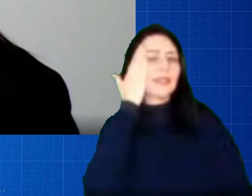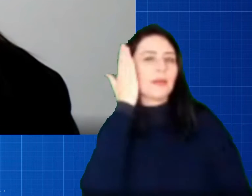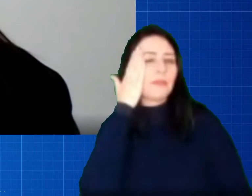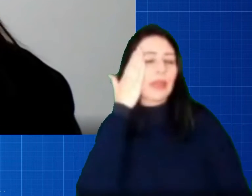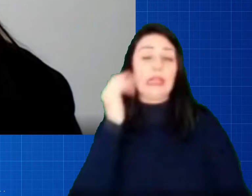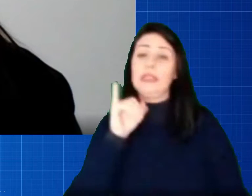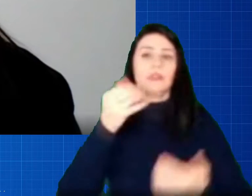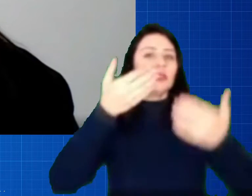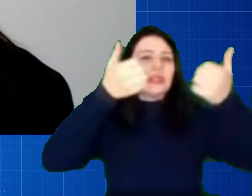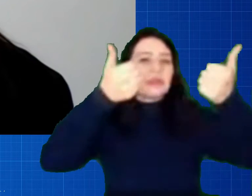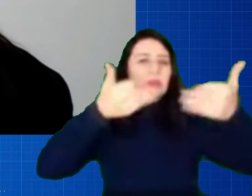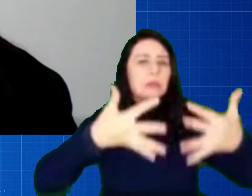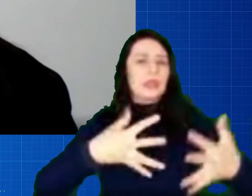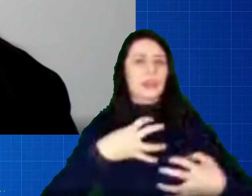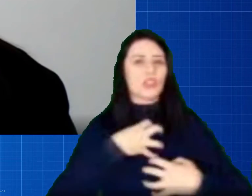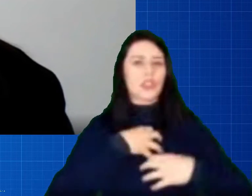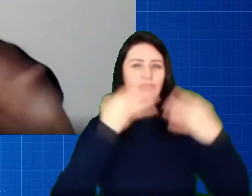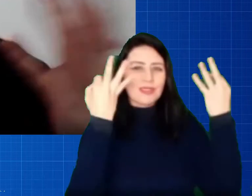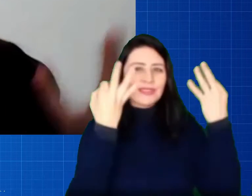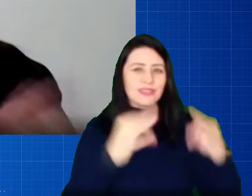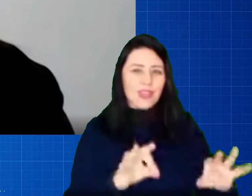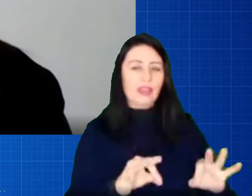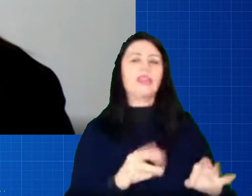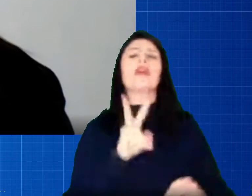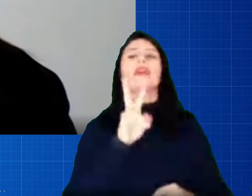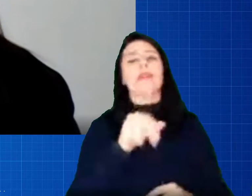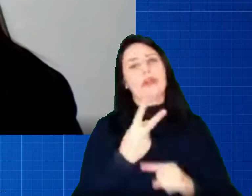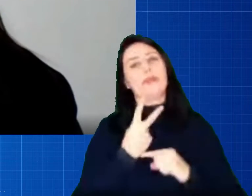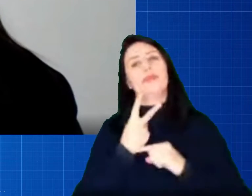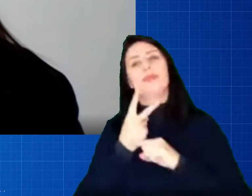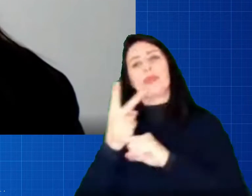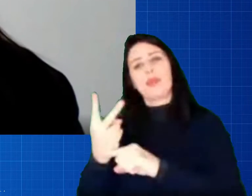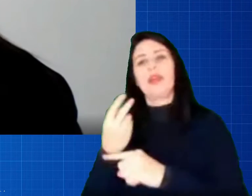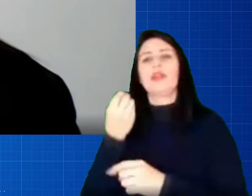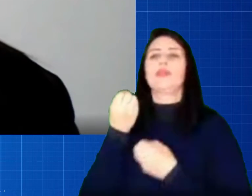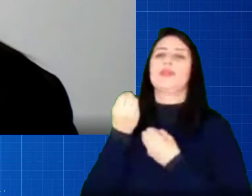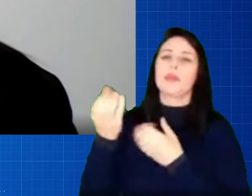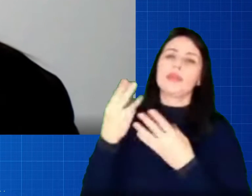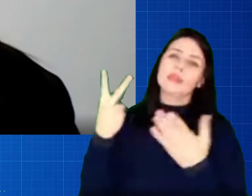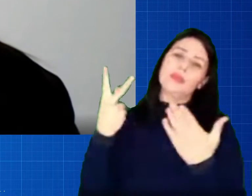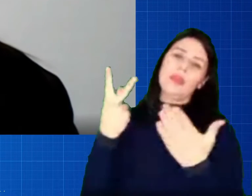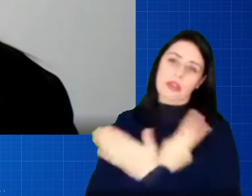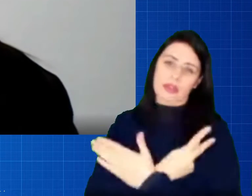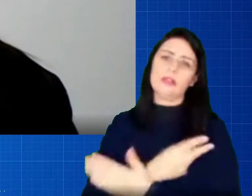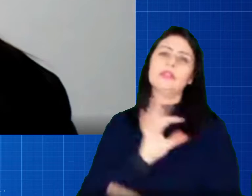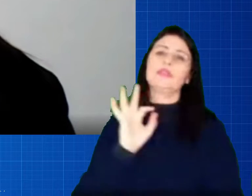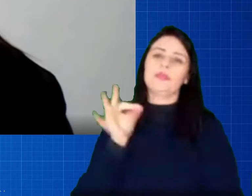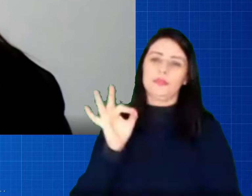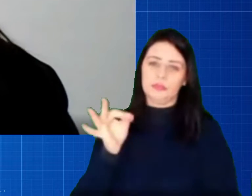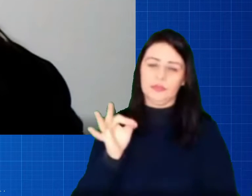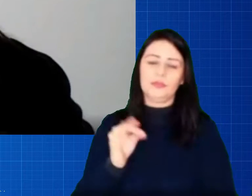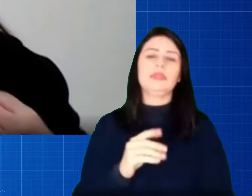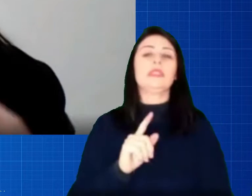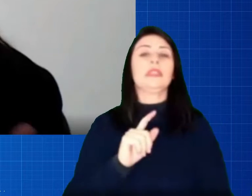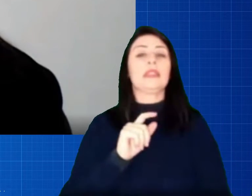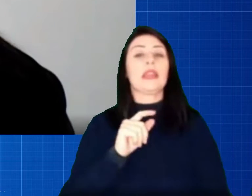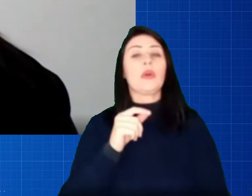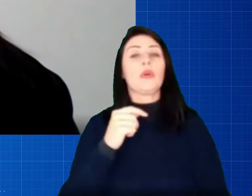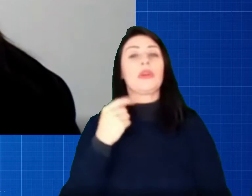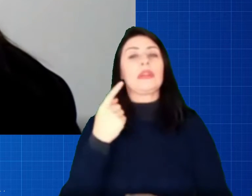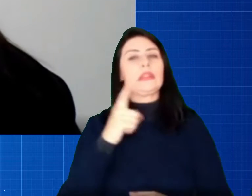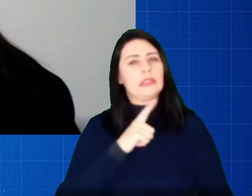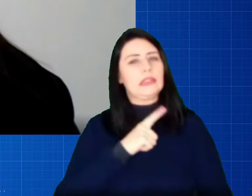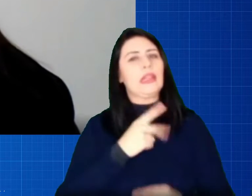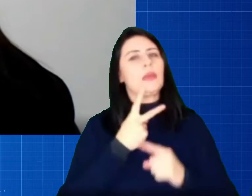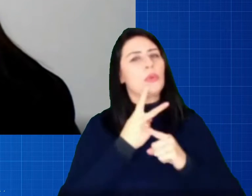saber, e assim, se você não explicar do jeito certo, como comentou a Tilly, elas vão procurar e podem achar as informações erradas, né? Então, essa questão